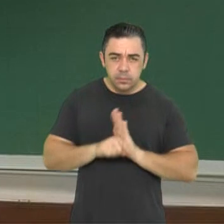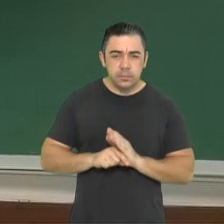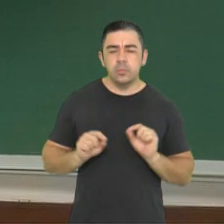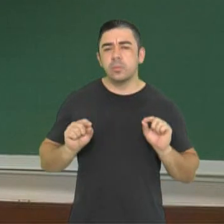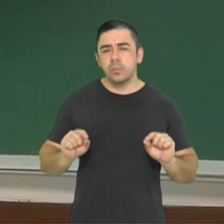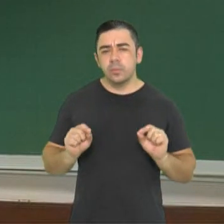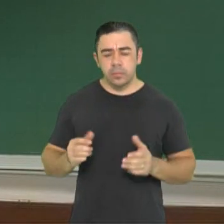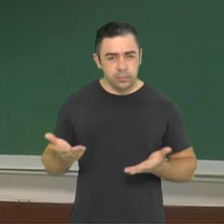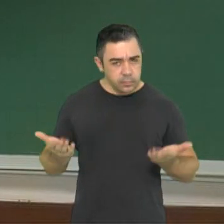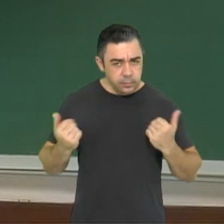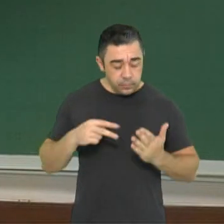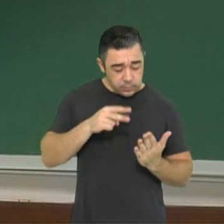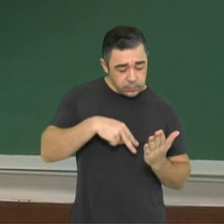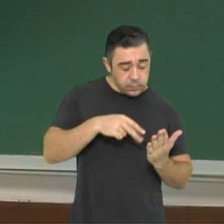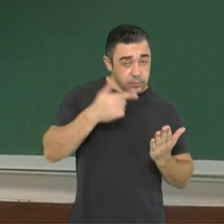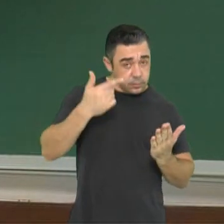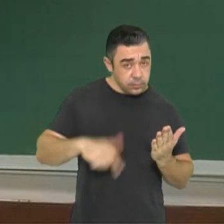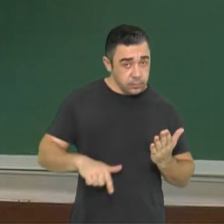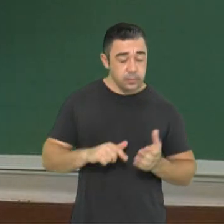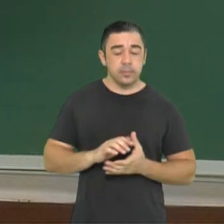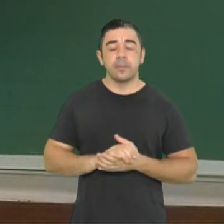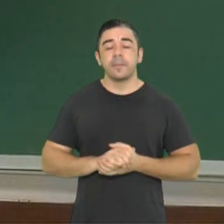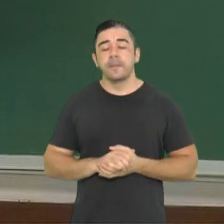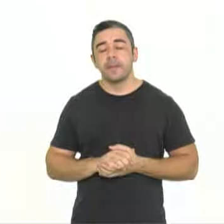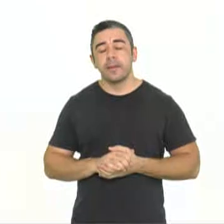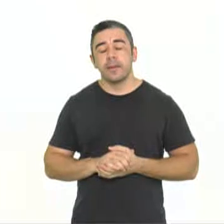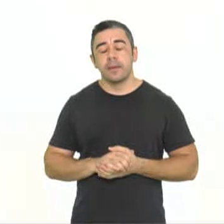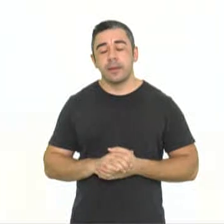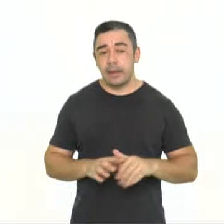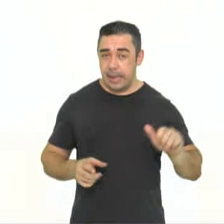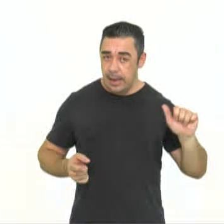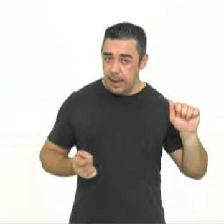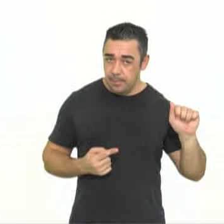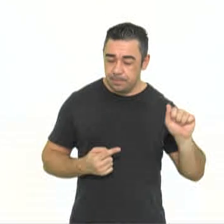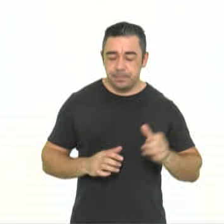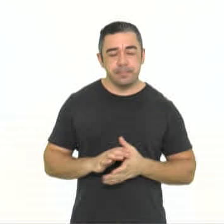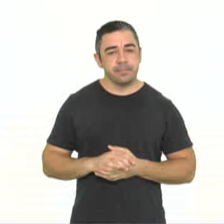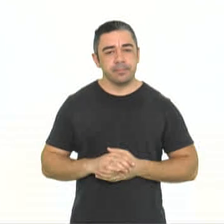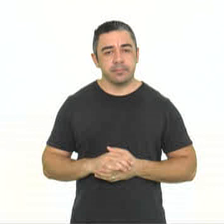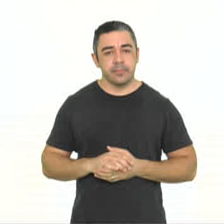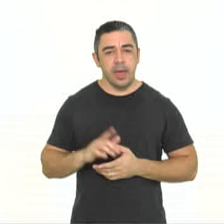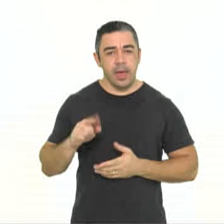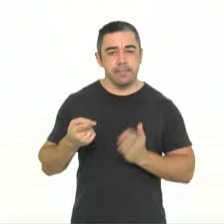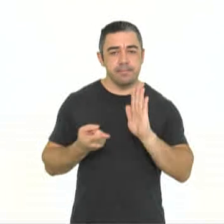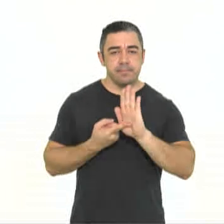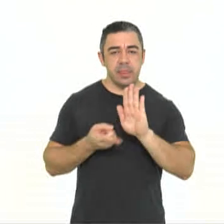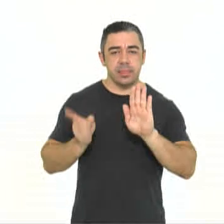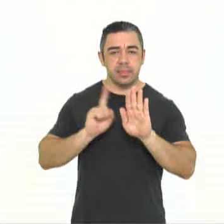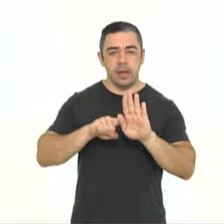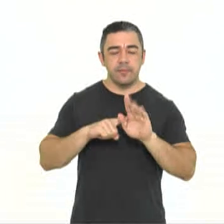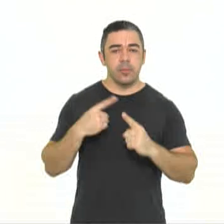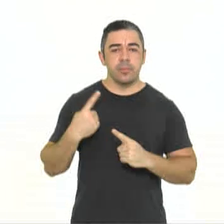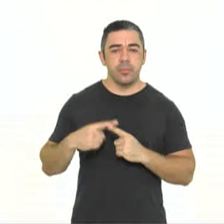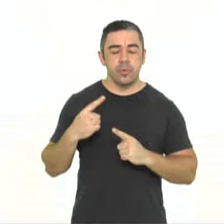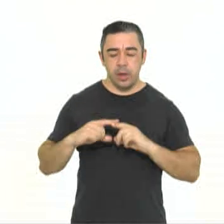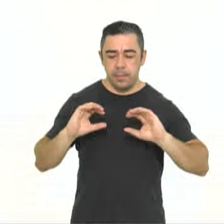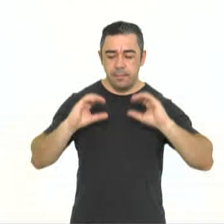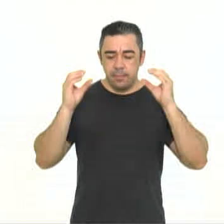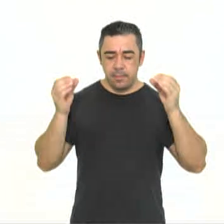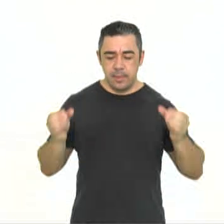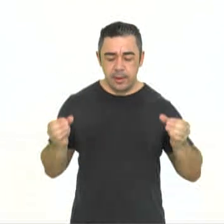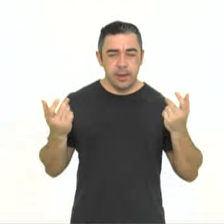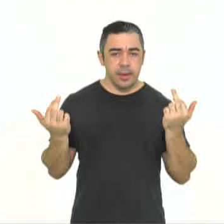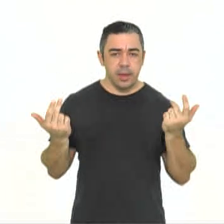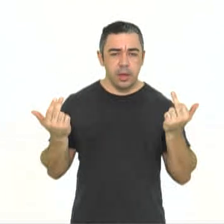isso? Vamos reler as alternativas primeiro. Letra A, metáfora, pois as mangueiras agiram como